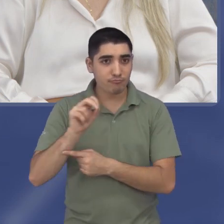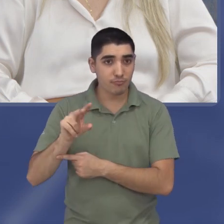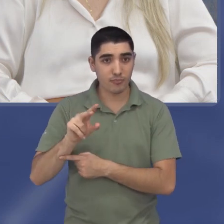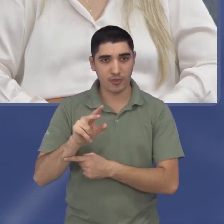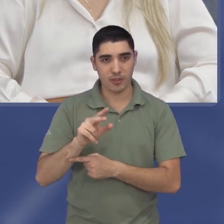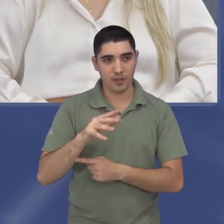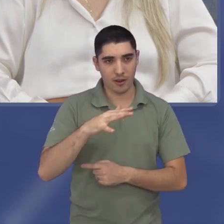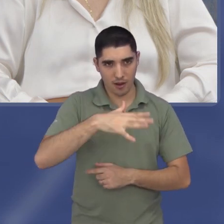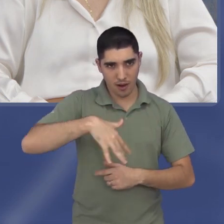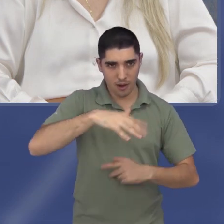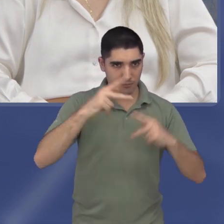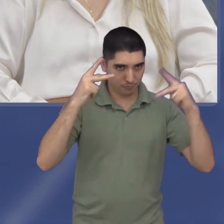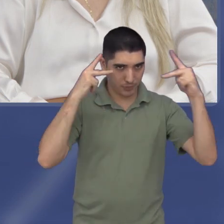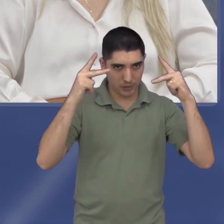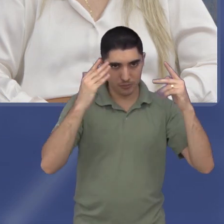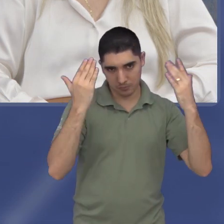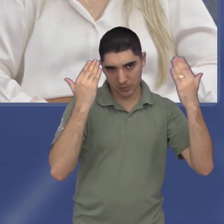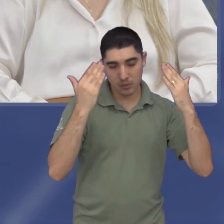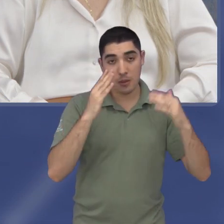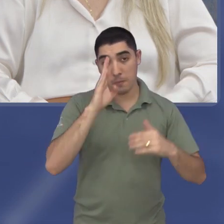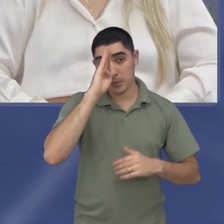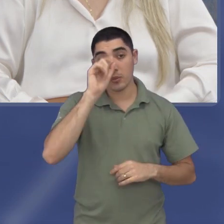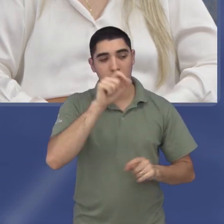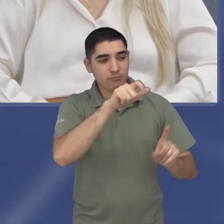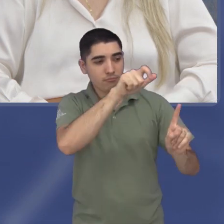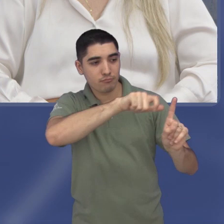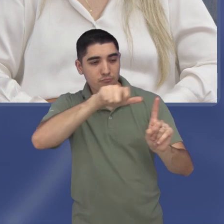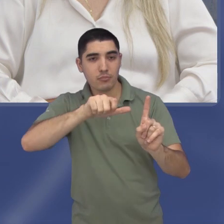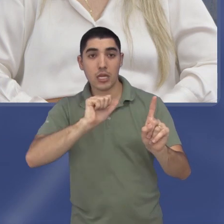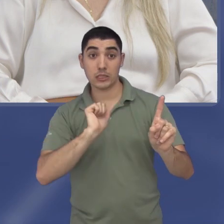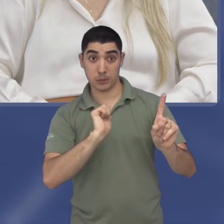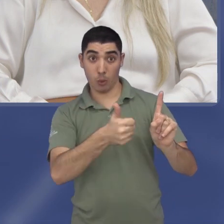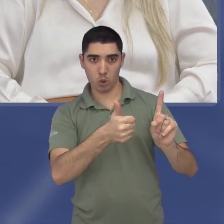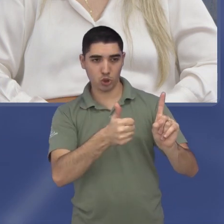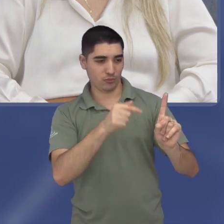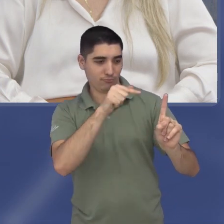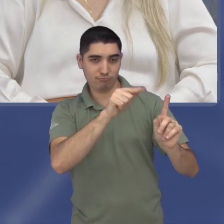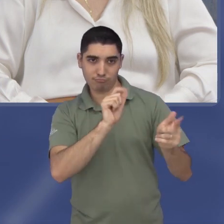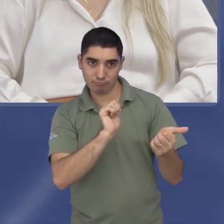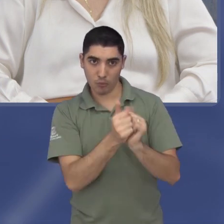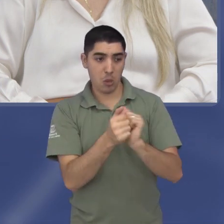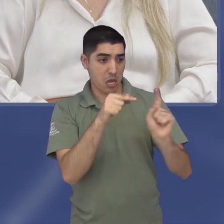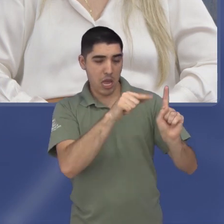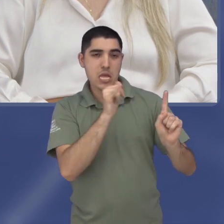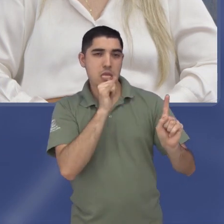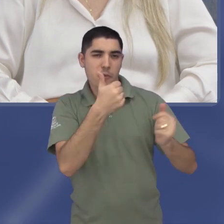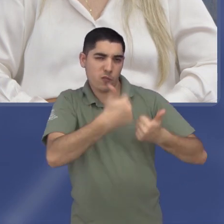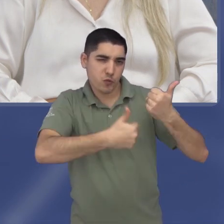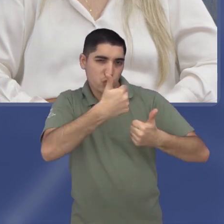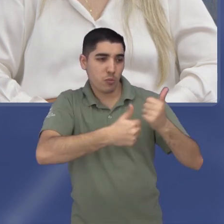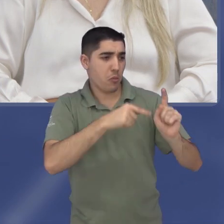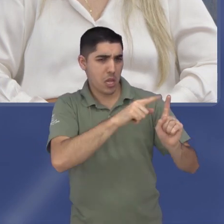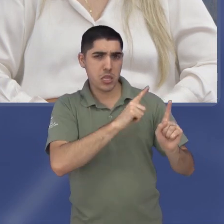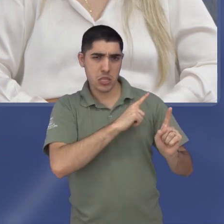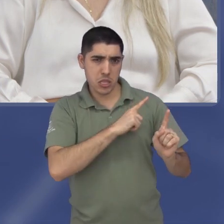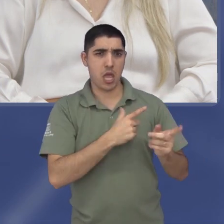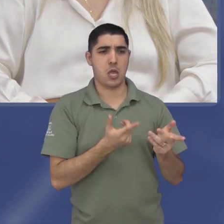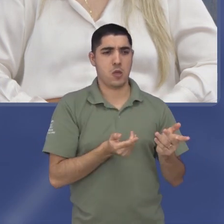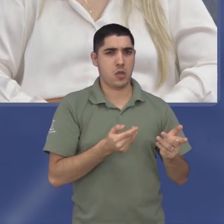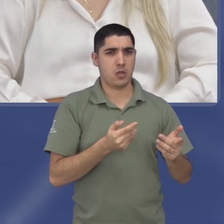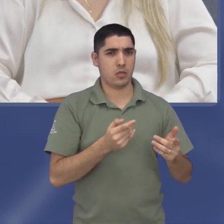psique aí do atleta, né? Ele tem a sua produtividade no futebol, tem a sua produtividade